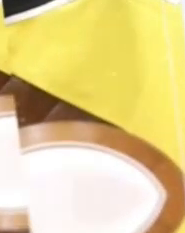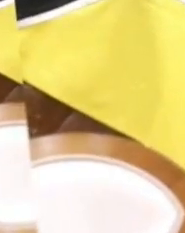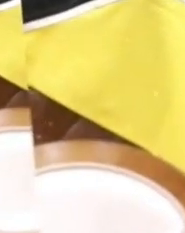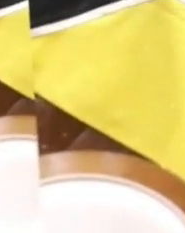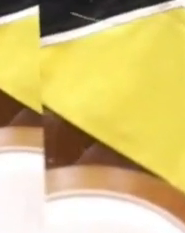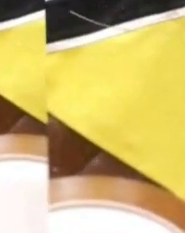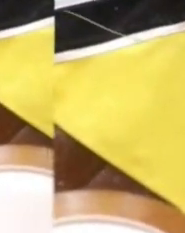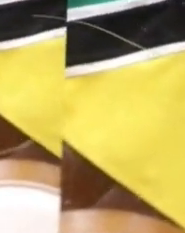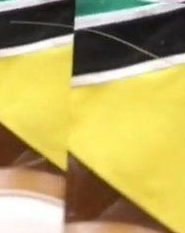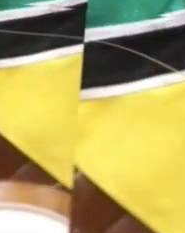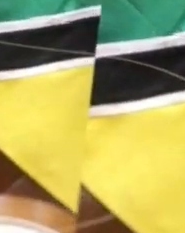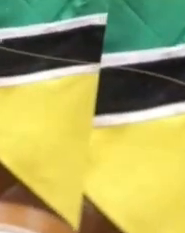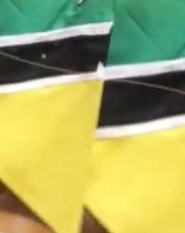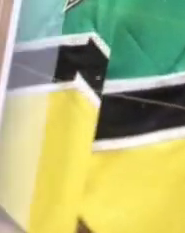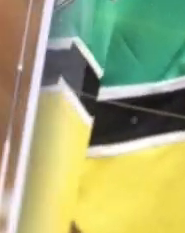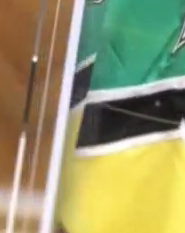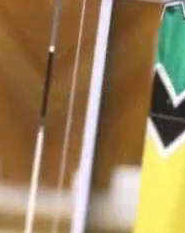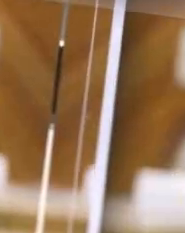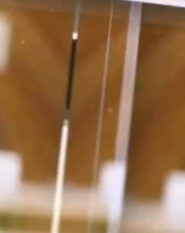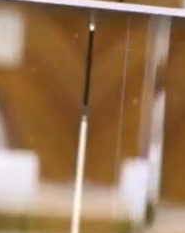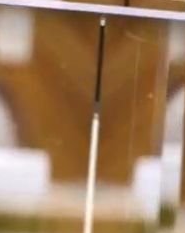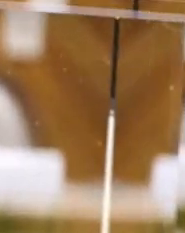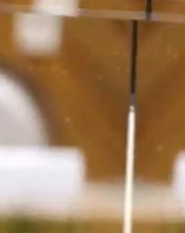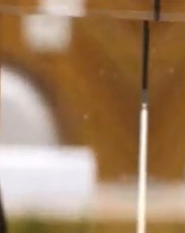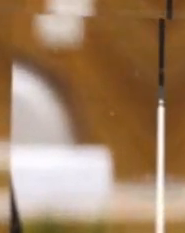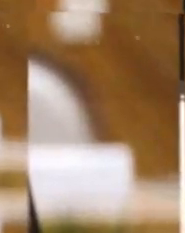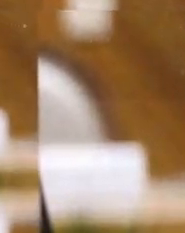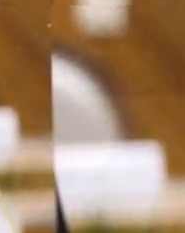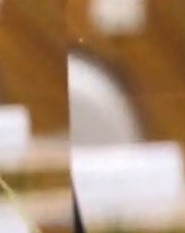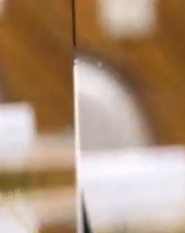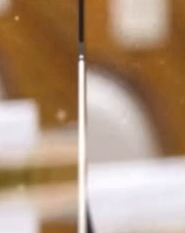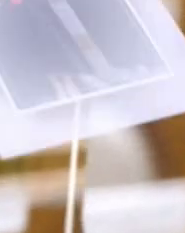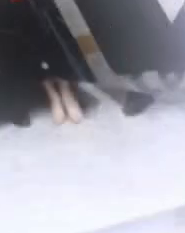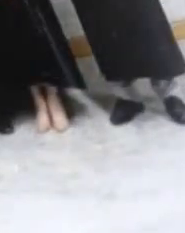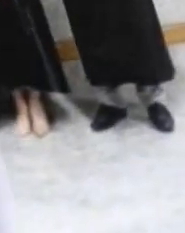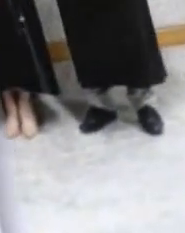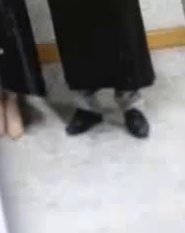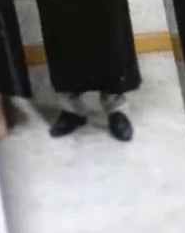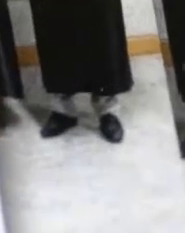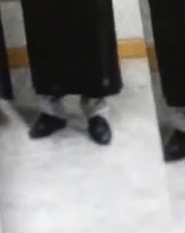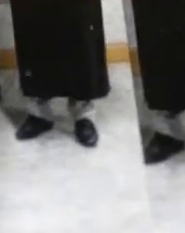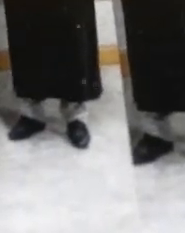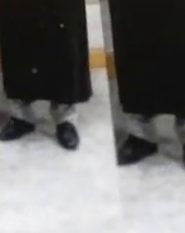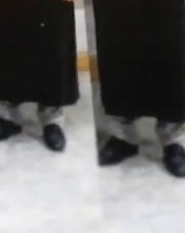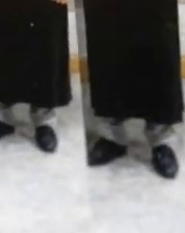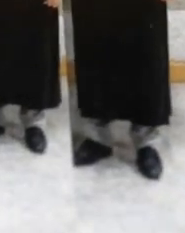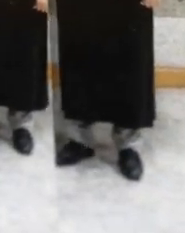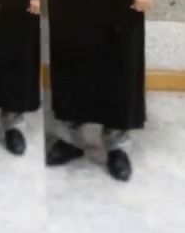Sequência de imagem do plenário do Tribunal Regional Eleitoral vai ser registrados.